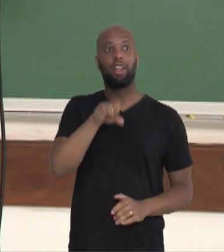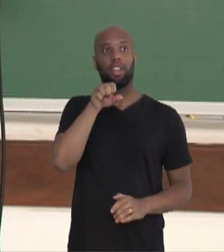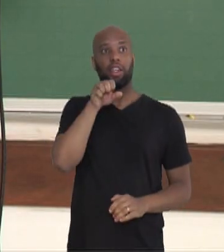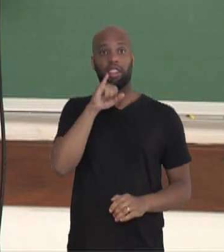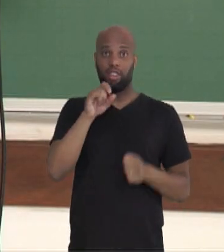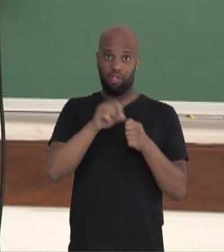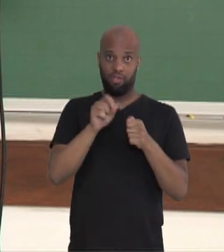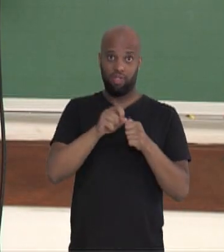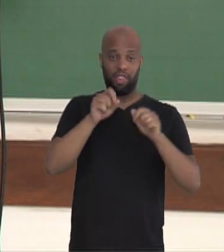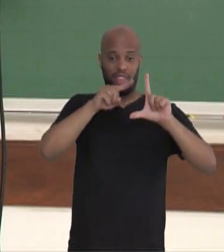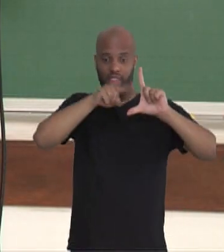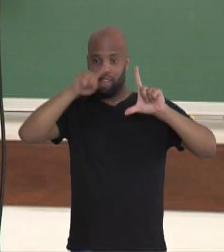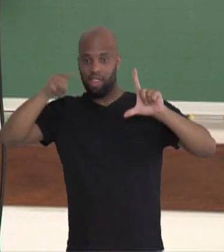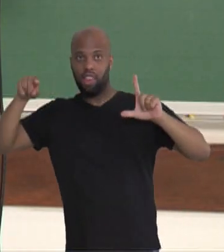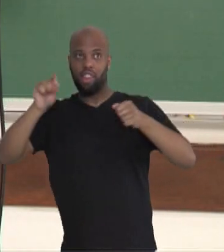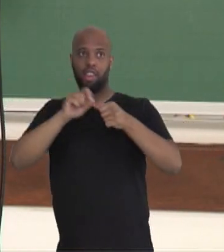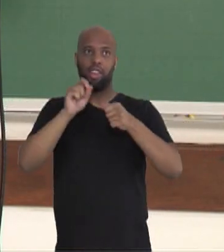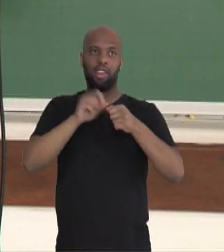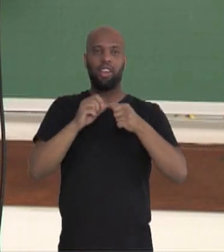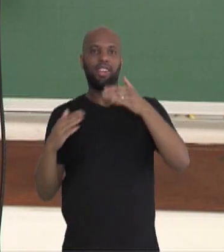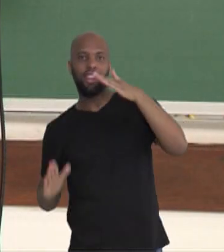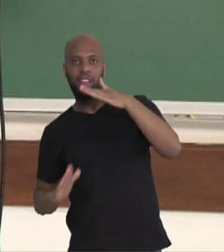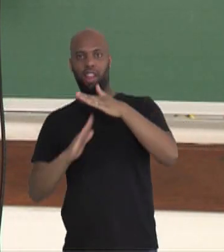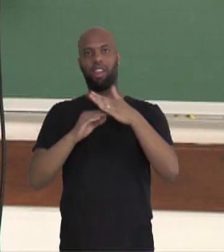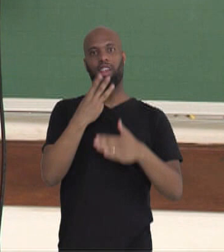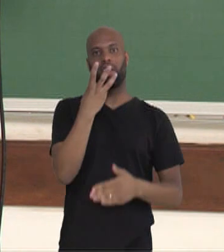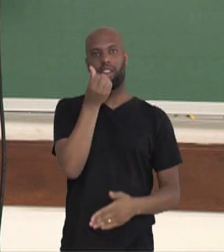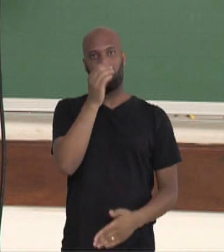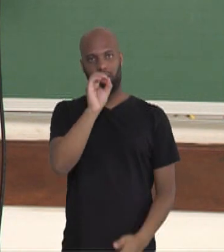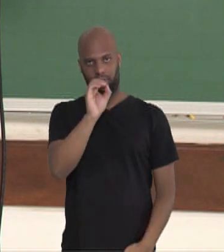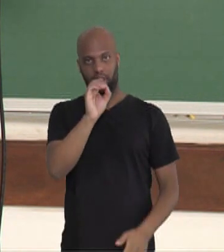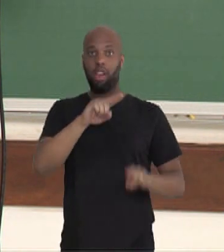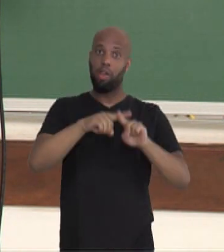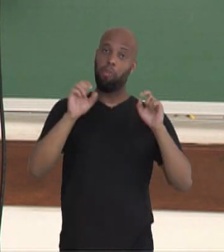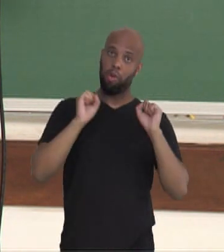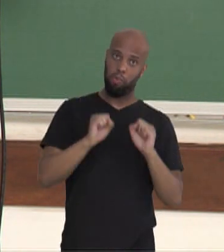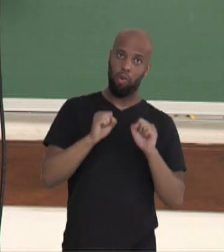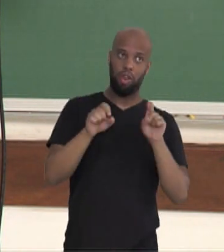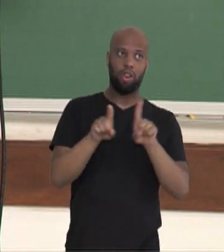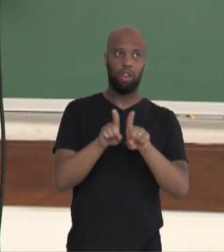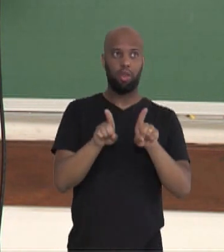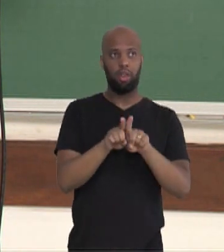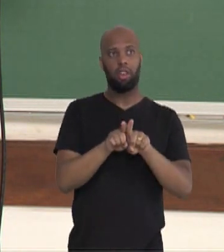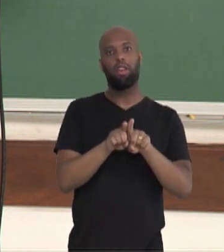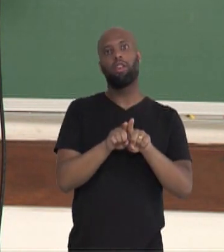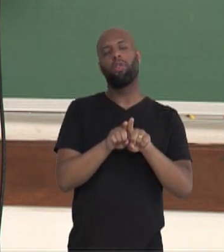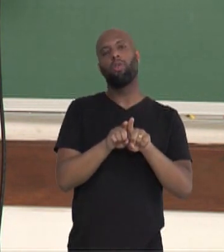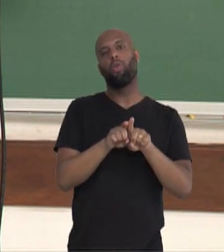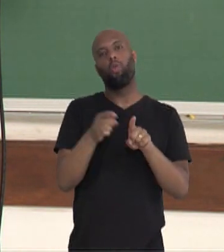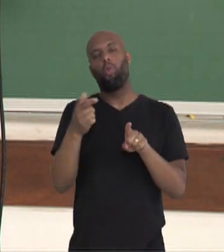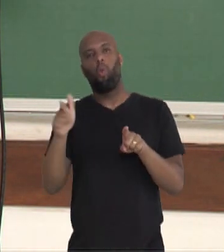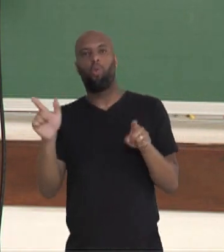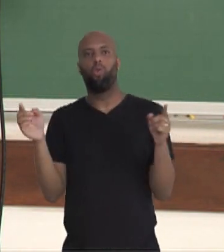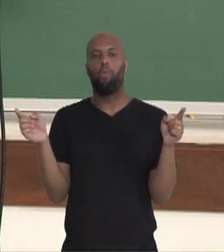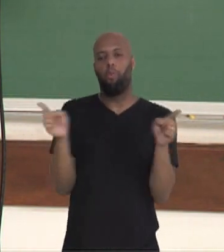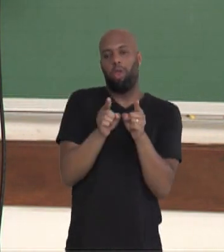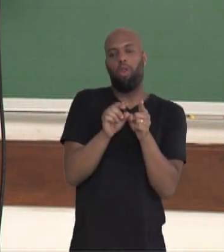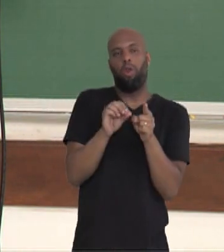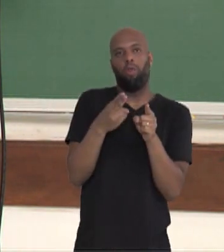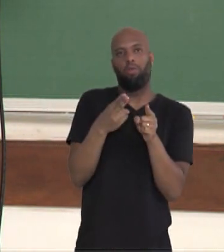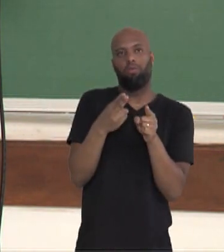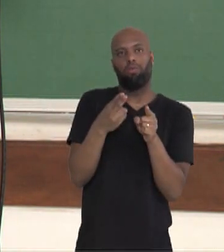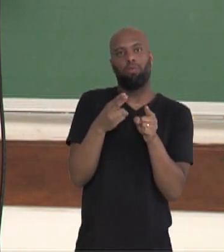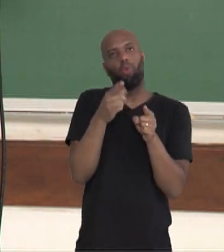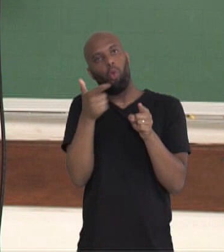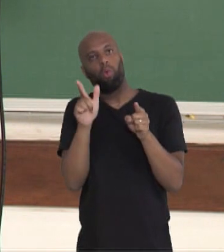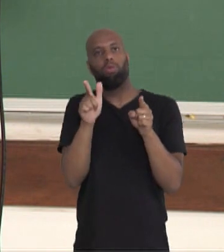isso num gráfico, a gente está indo até o 360. Mas às vezes pode ser que dê um período menor e às vezes um